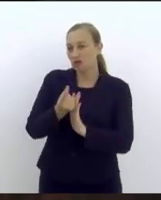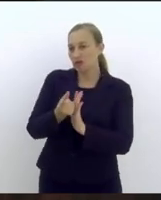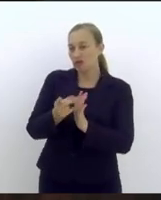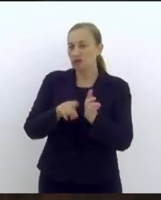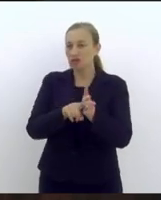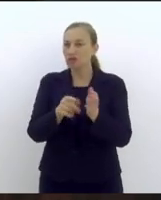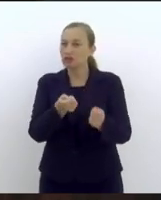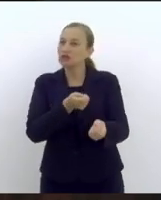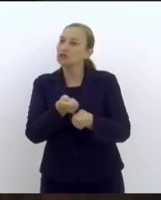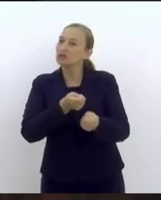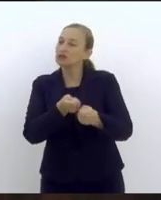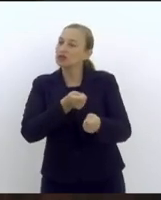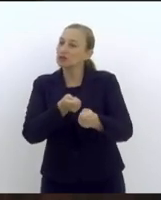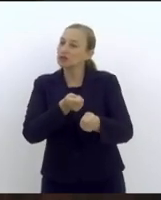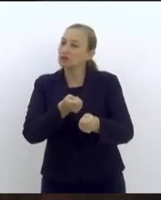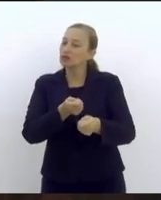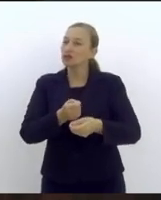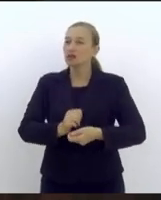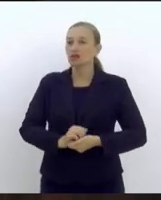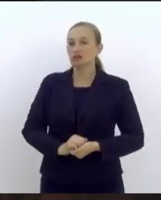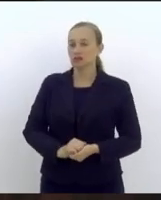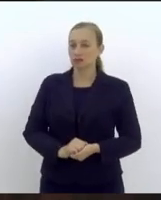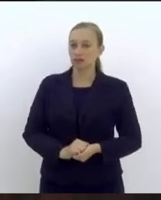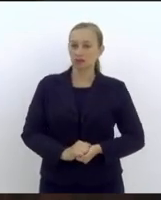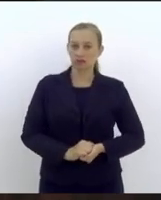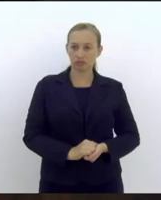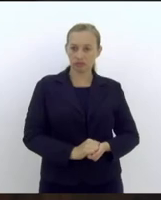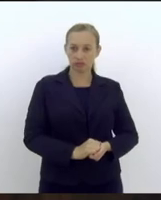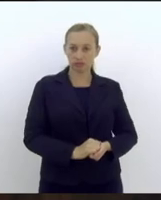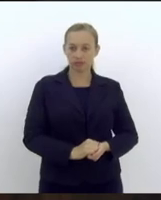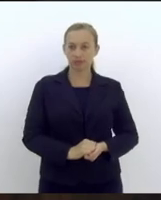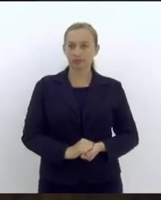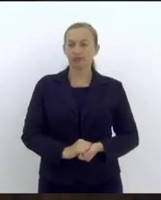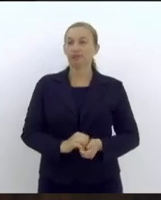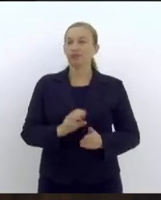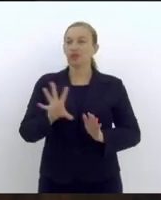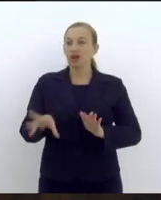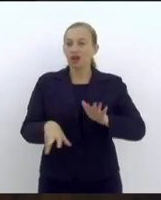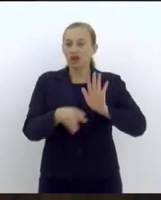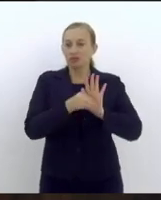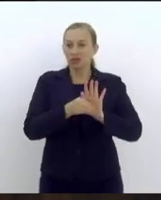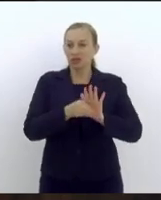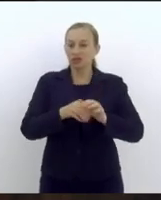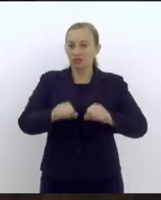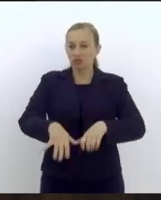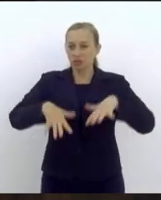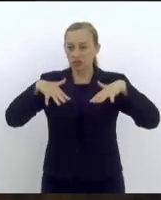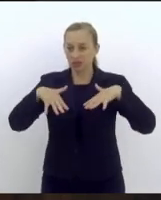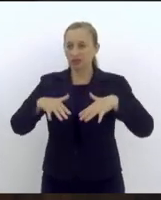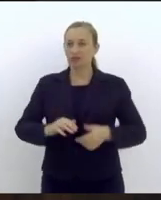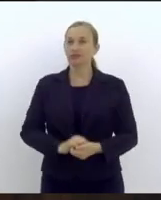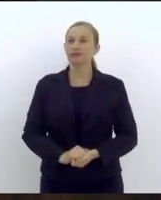Finanças fiscalização financeira e controle a emenda de plenário